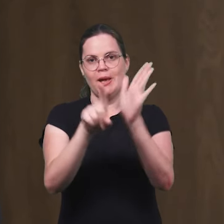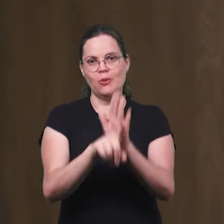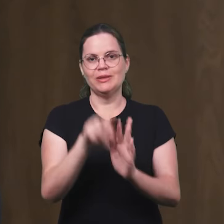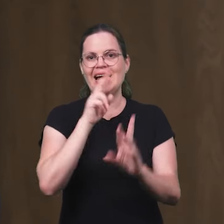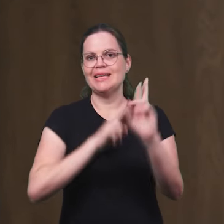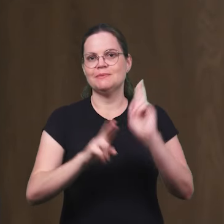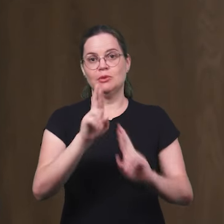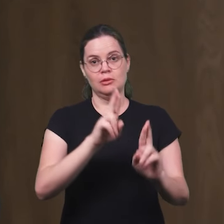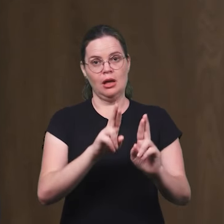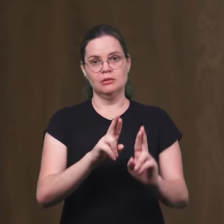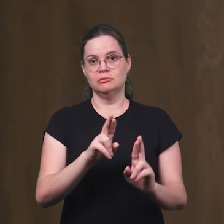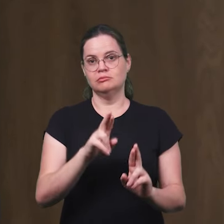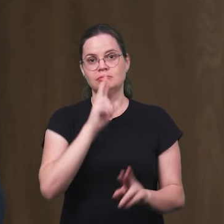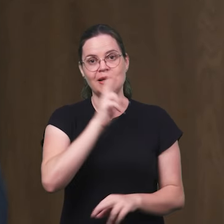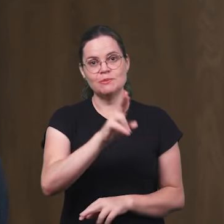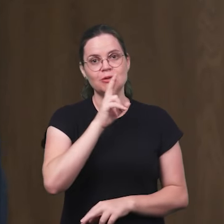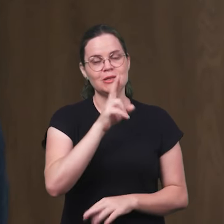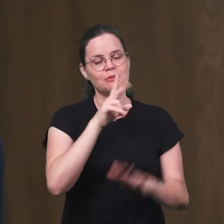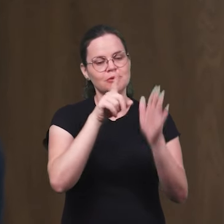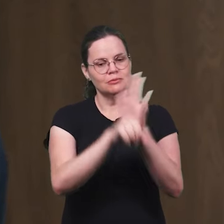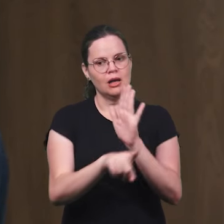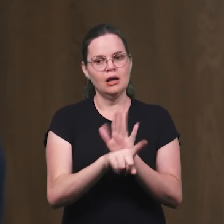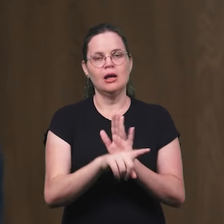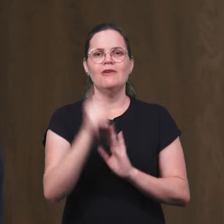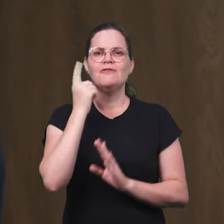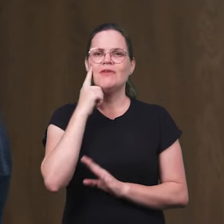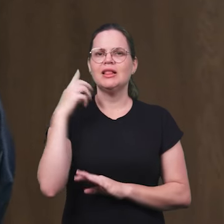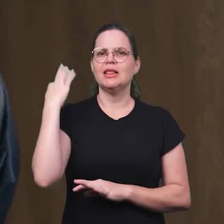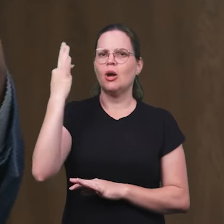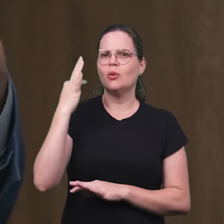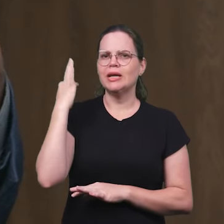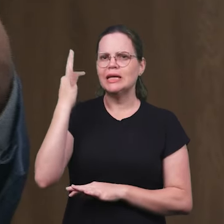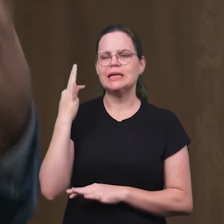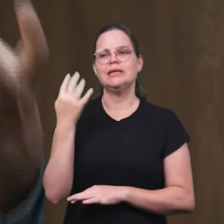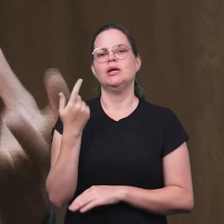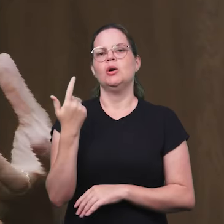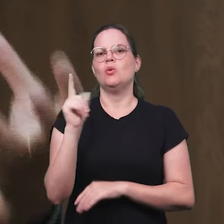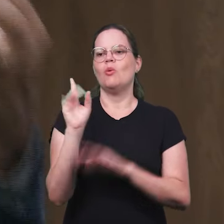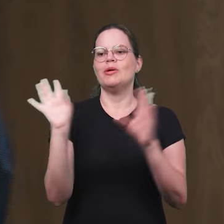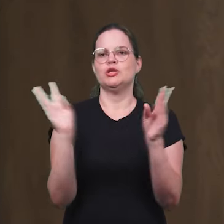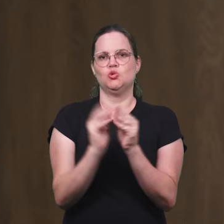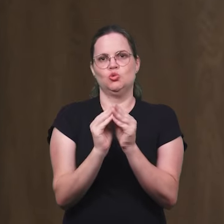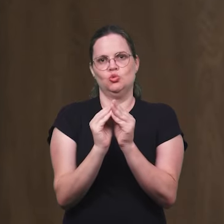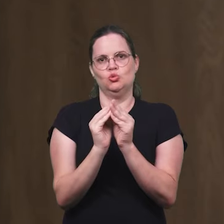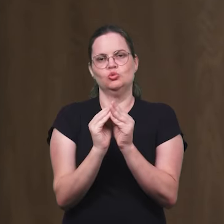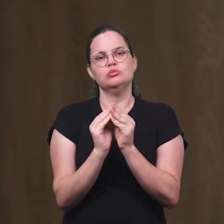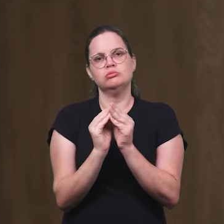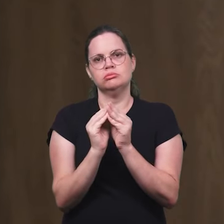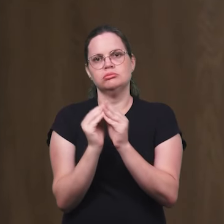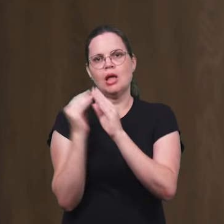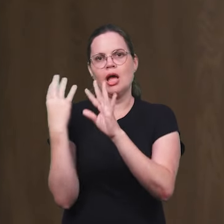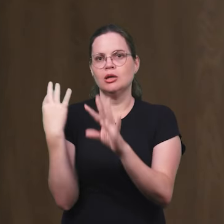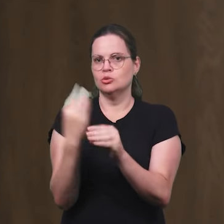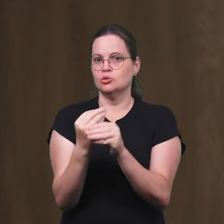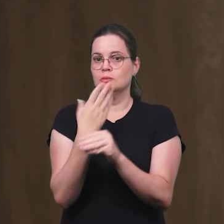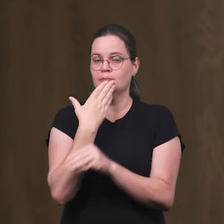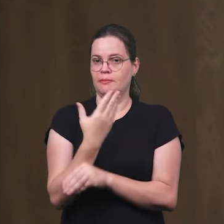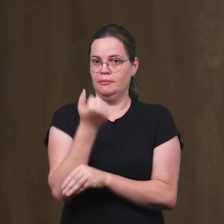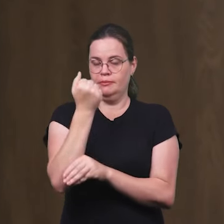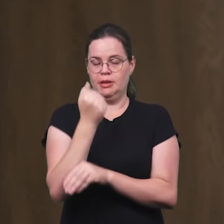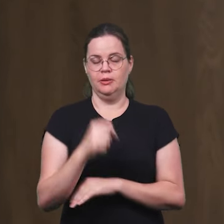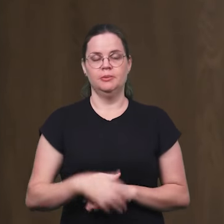tá? Que você veja a teoria, às vezes, por materiais mais resumidos, mais enxutos. E,